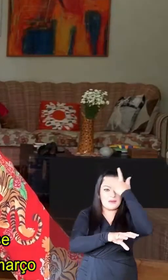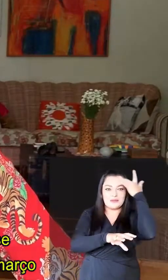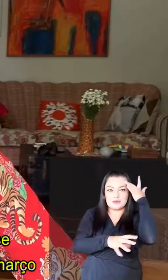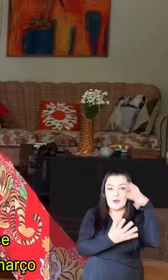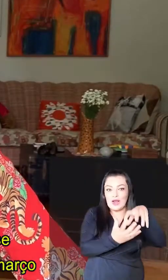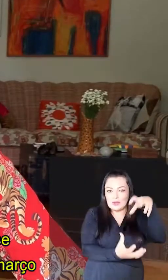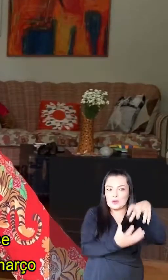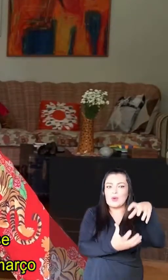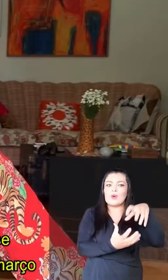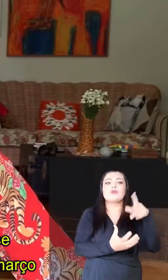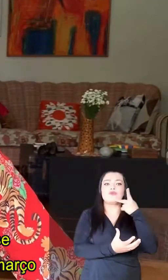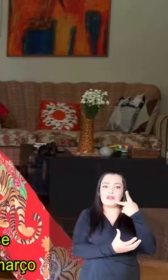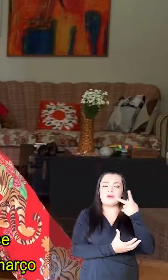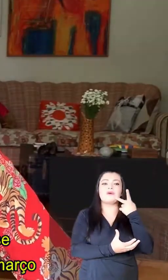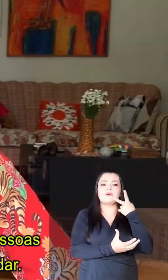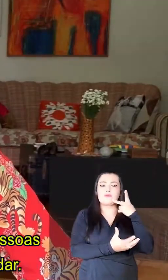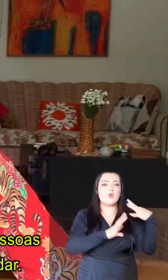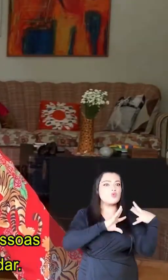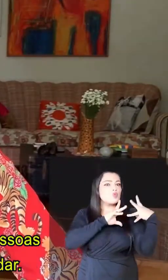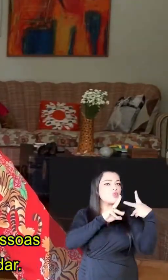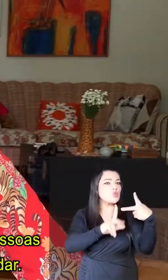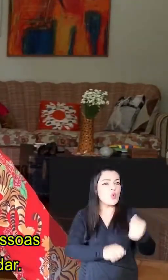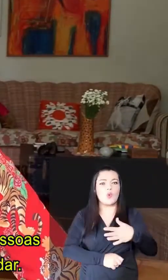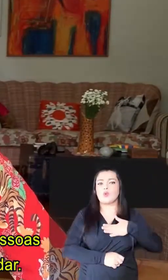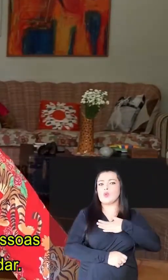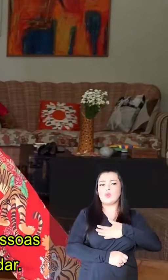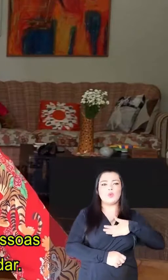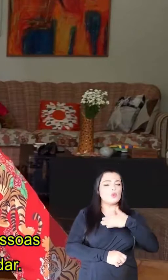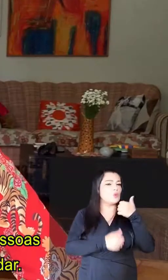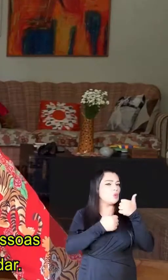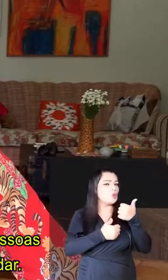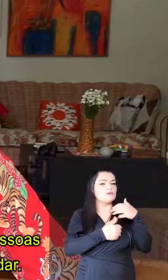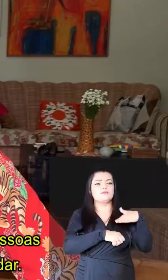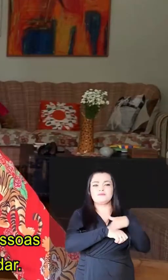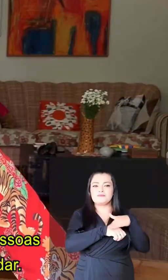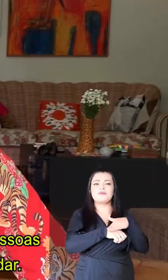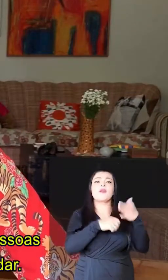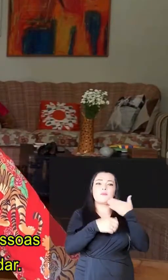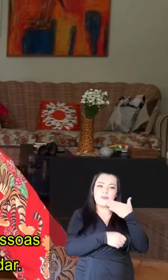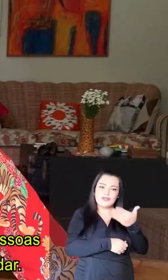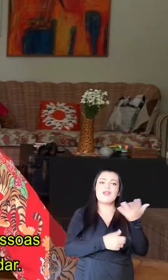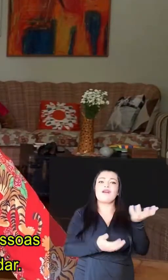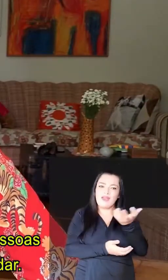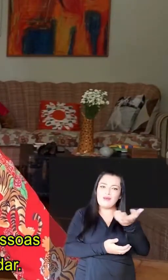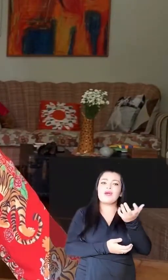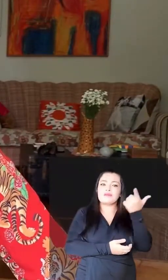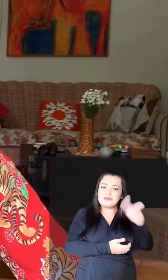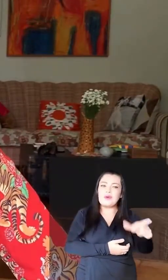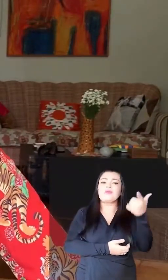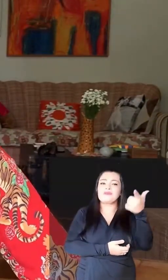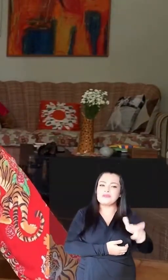unânime, desde de março, quando a gente começou o projeto, todas as pessoas que a gente conversou pediram para